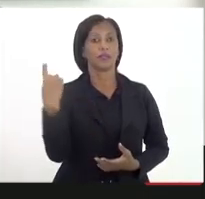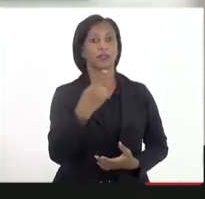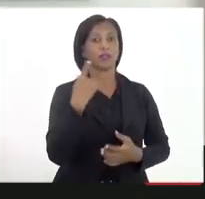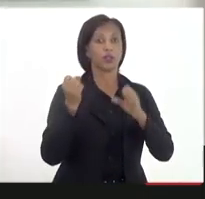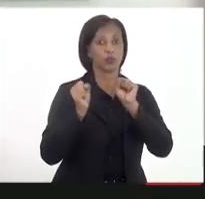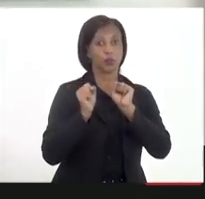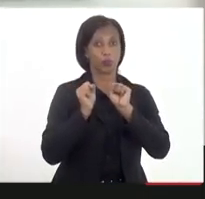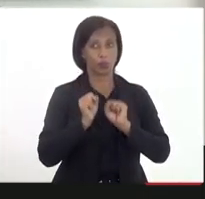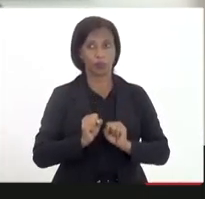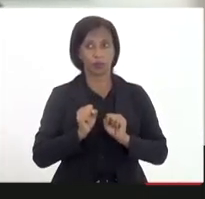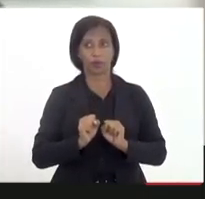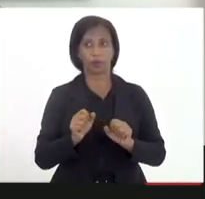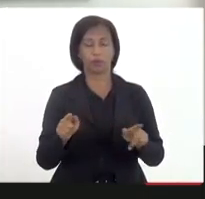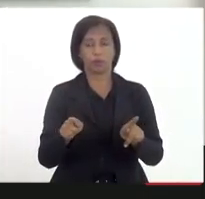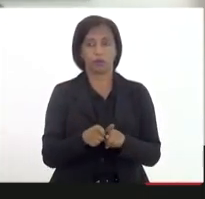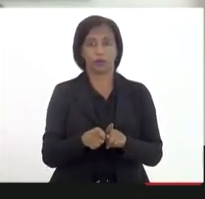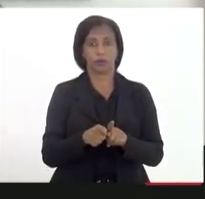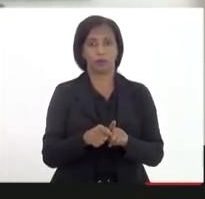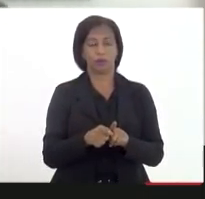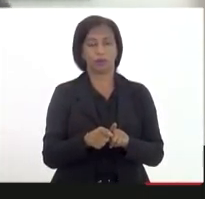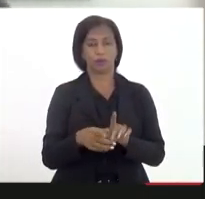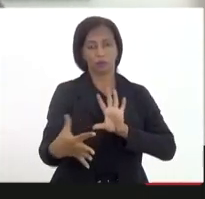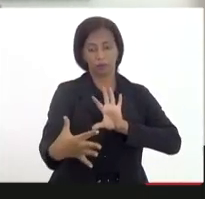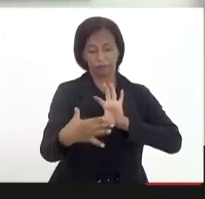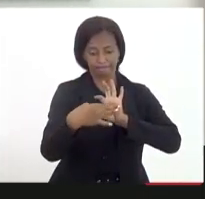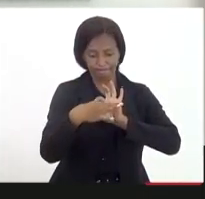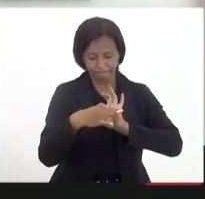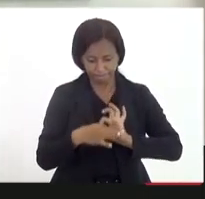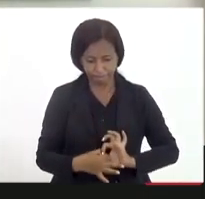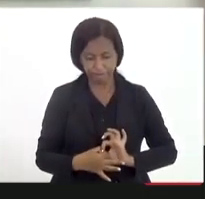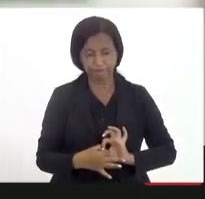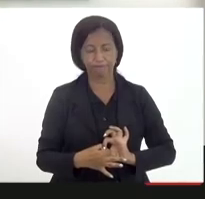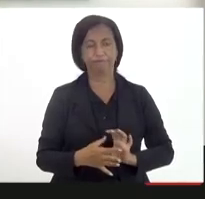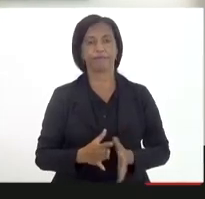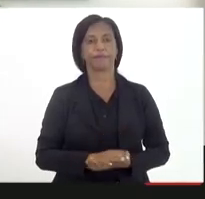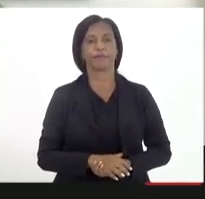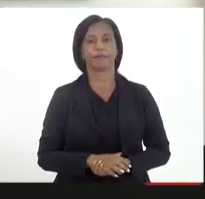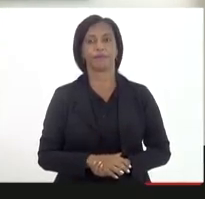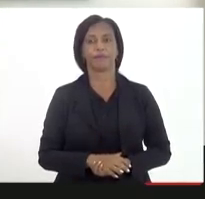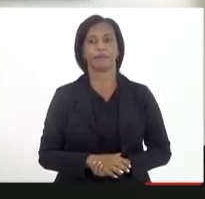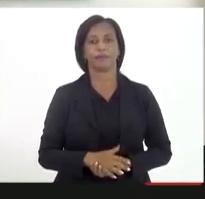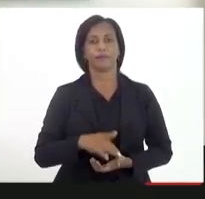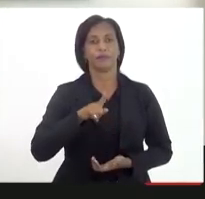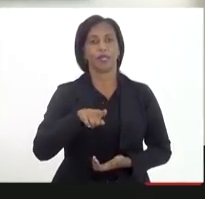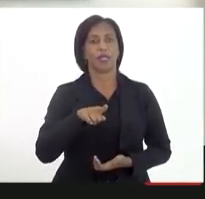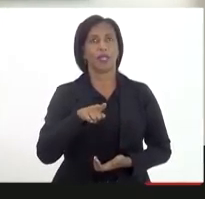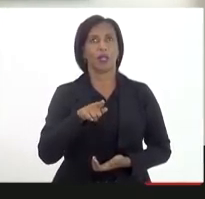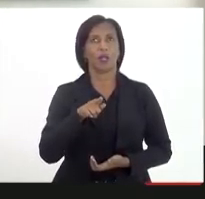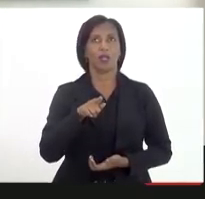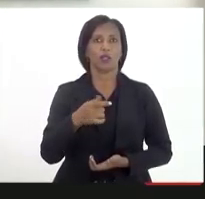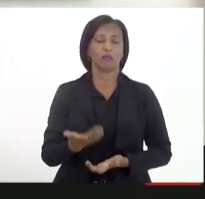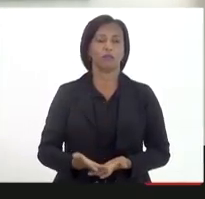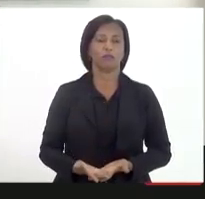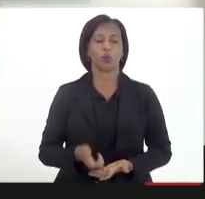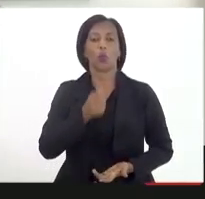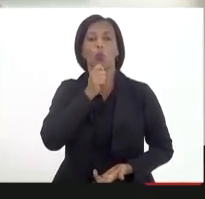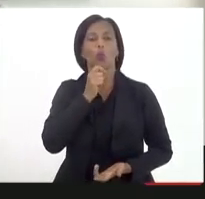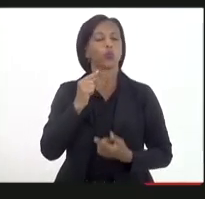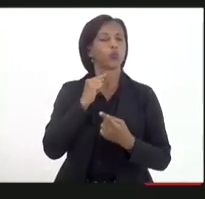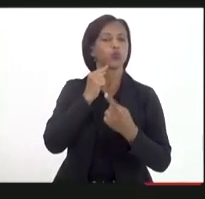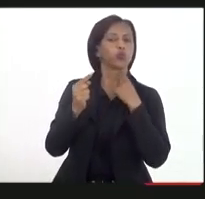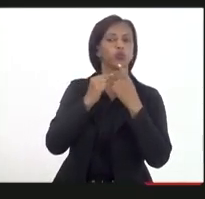possamos é fundamental que nós possamos nos debruçar é sem dúvida nenhuma é